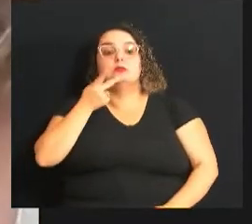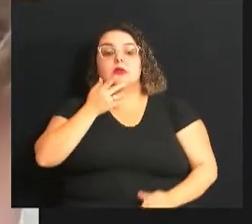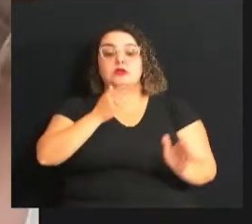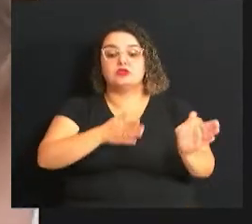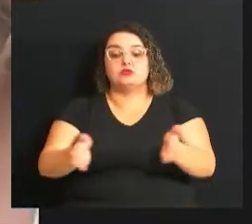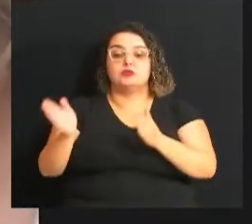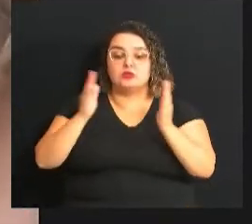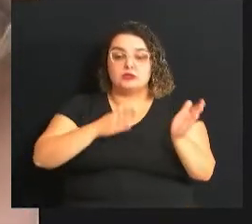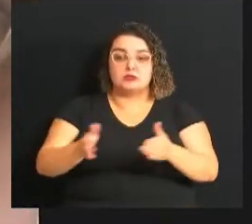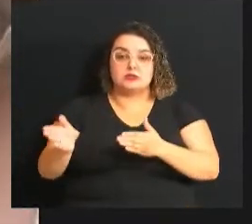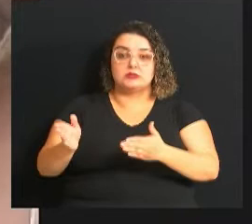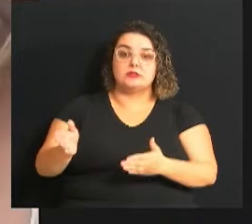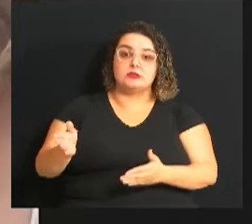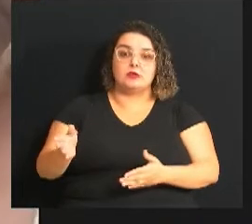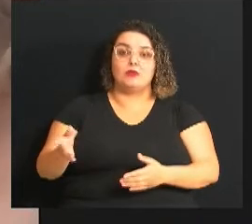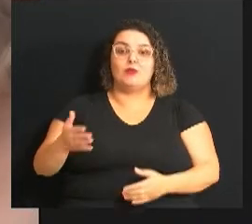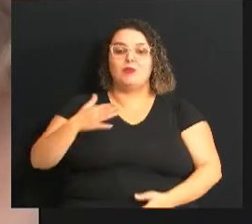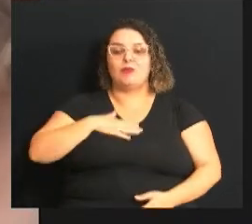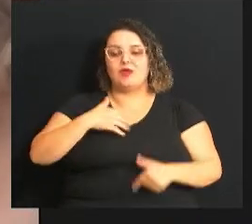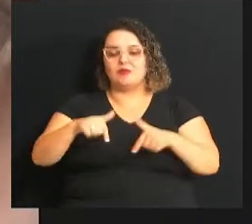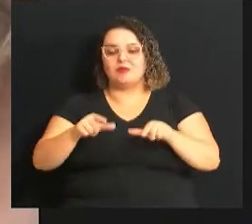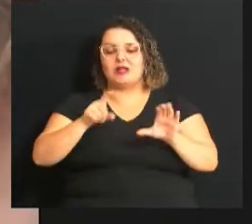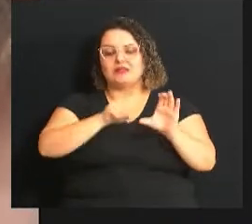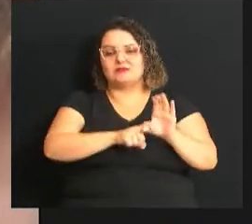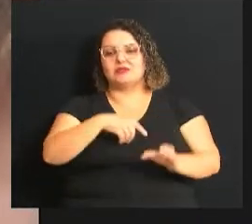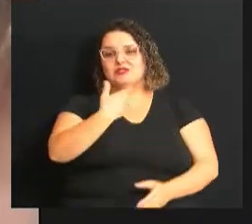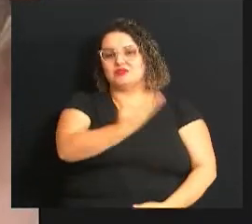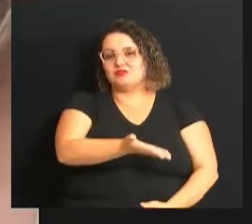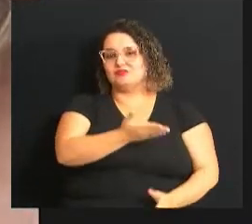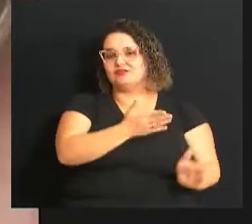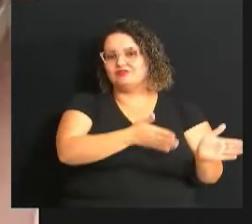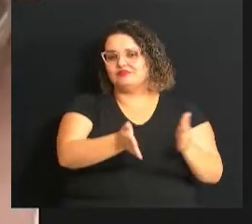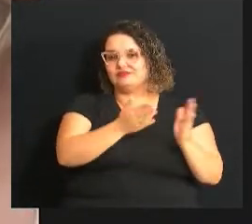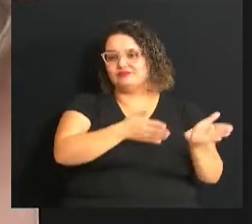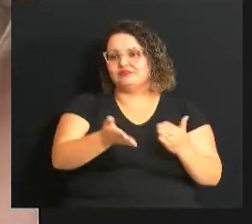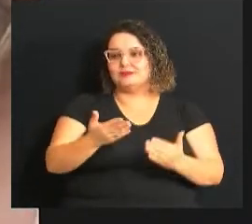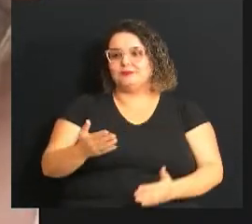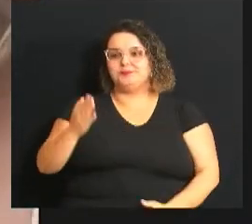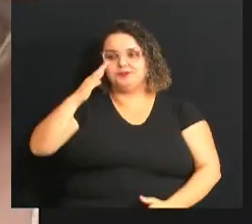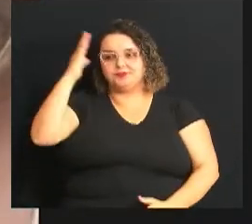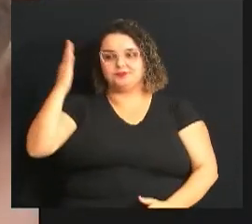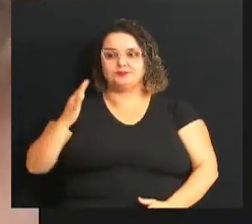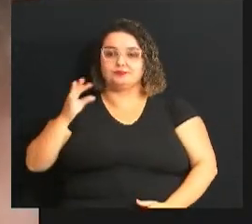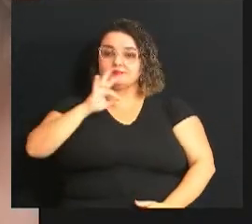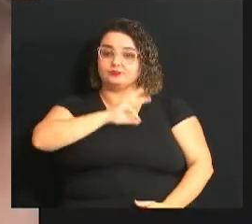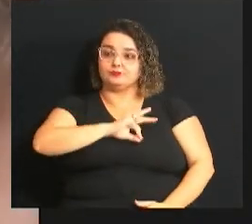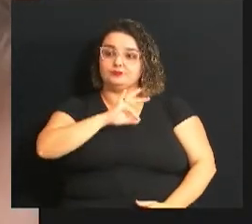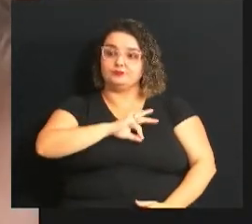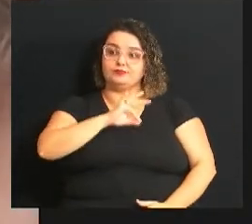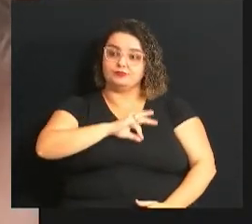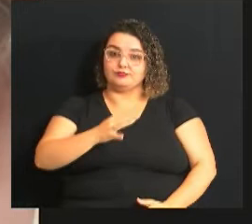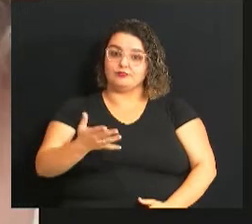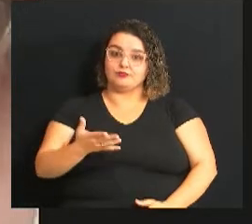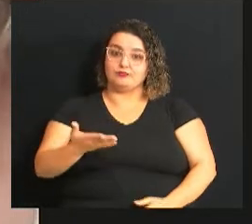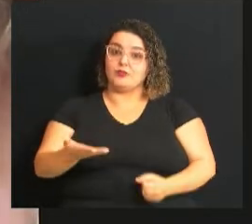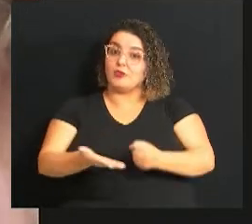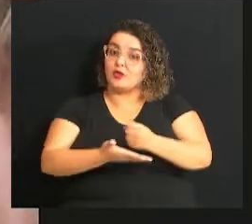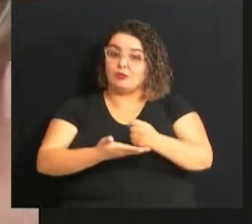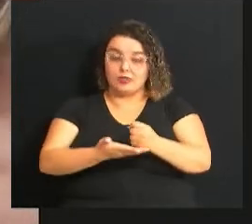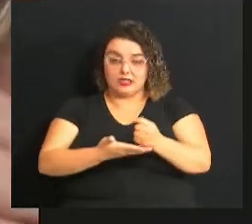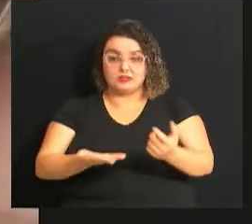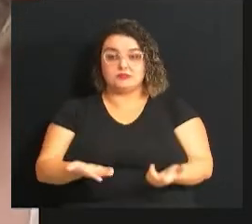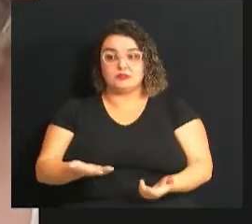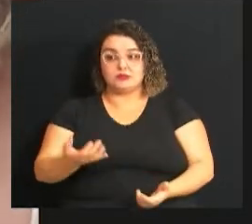há que ressaltar que boa parte do trabalhador brasileiro, a sua remuneração está albergada no salário mínimo. Então, se